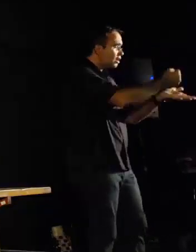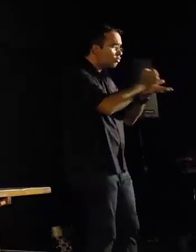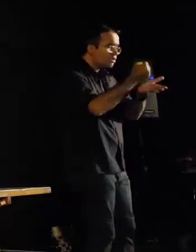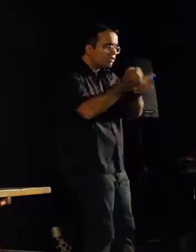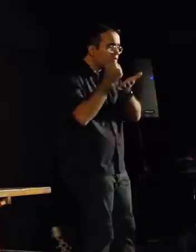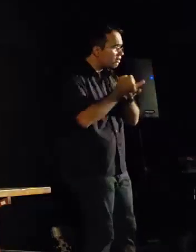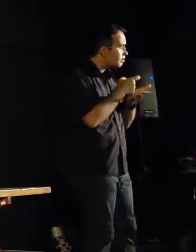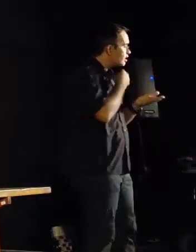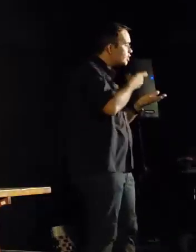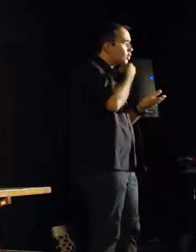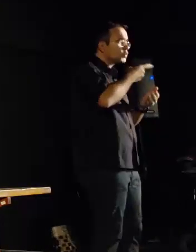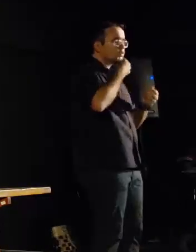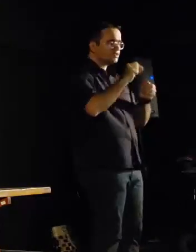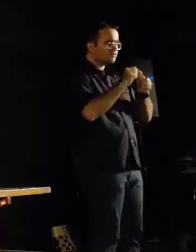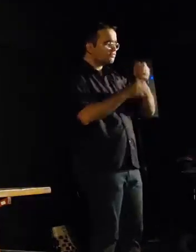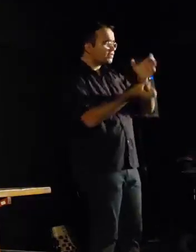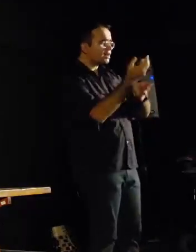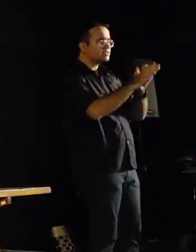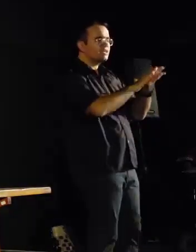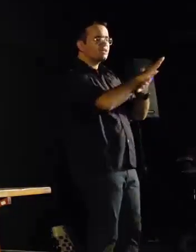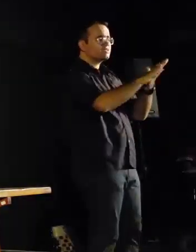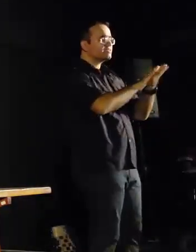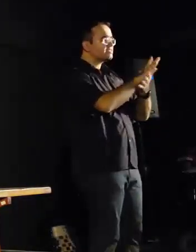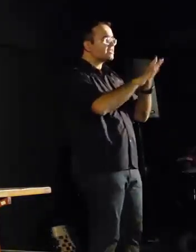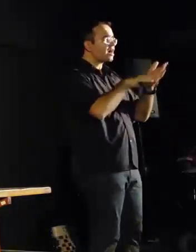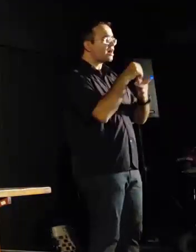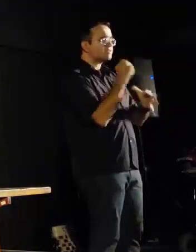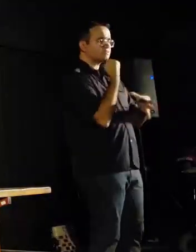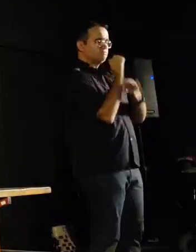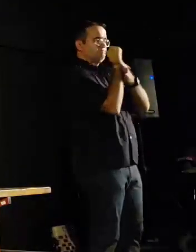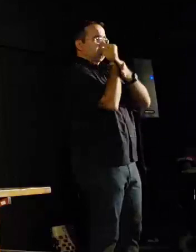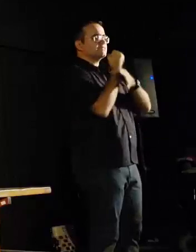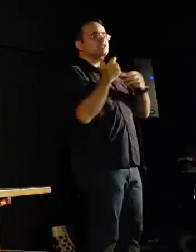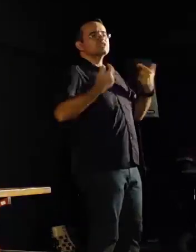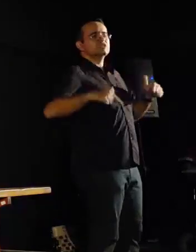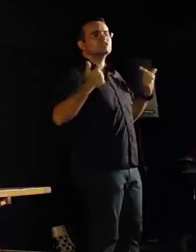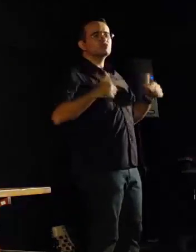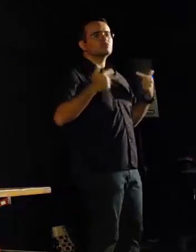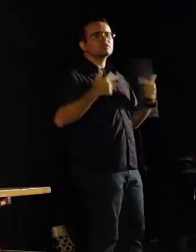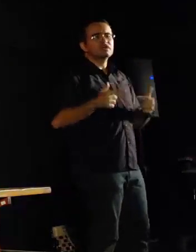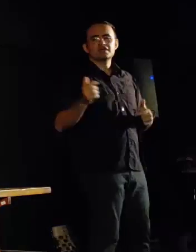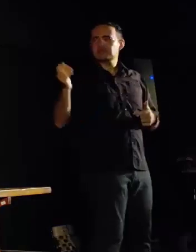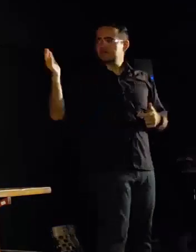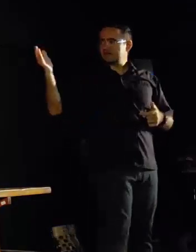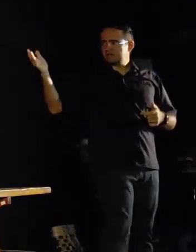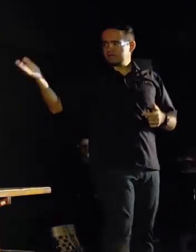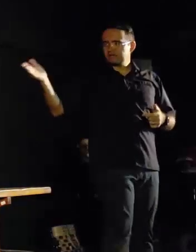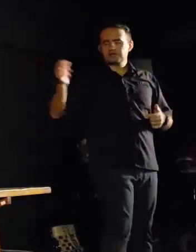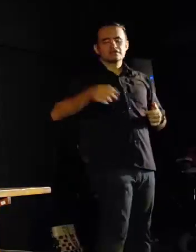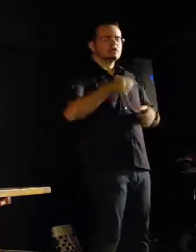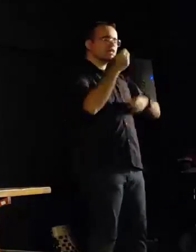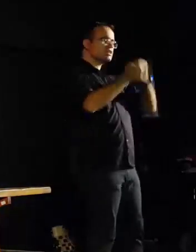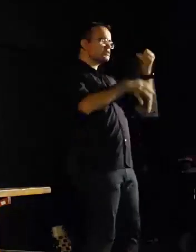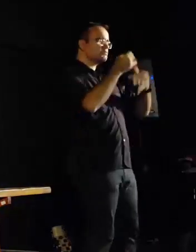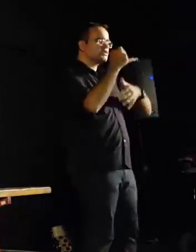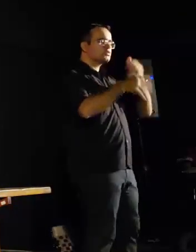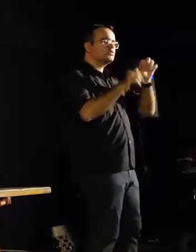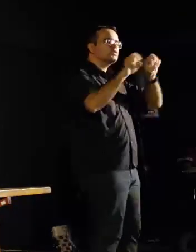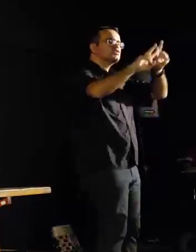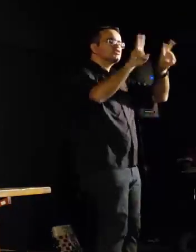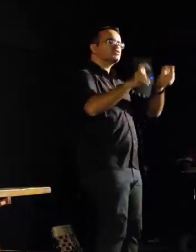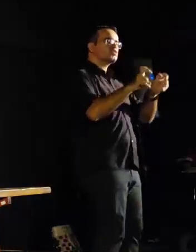que nós construamos nada, não é? Me parece que sua fala começa com um apelo político, que é o apelo deste